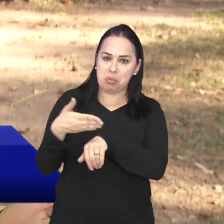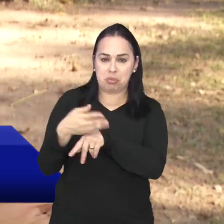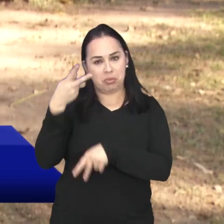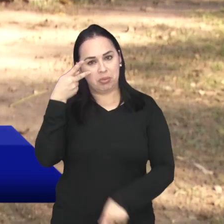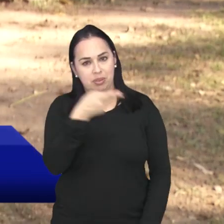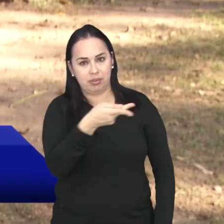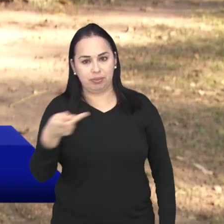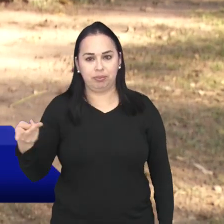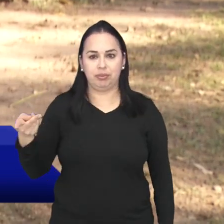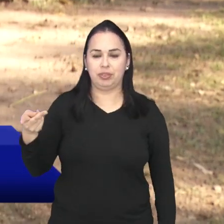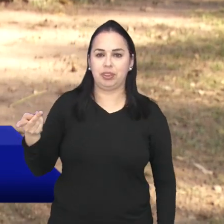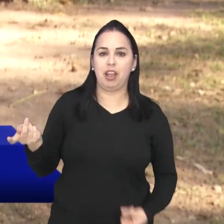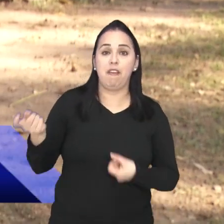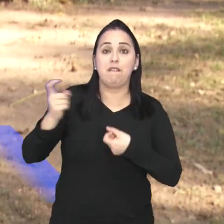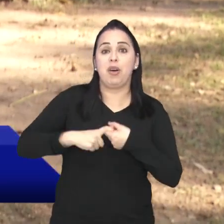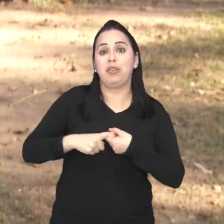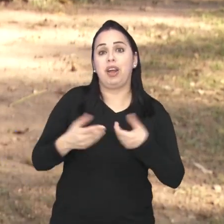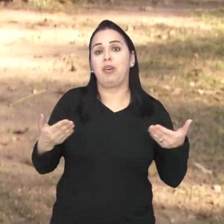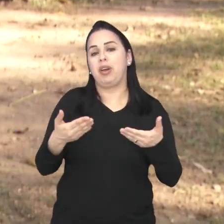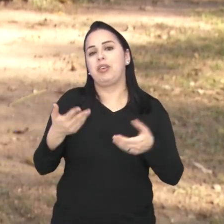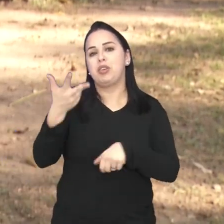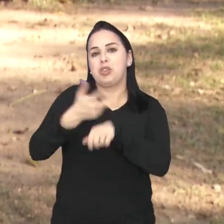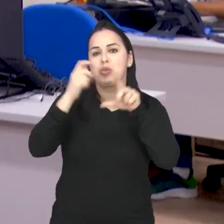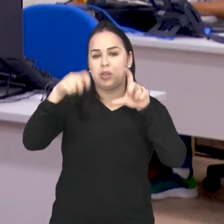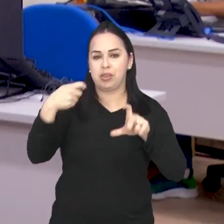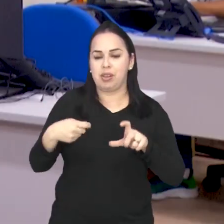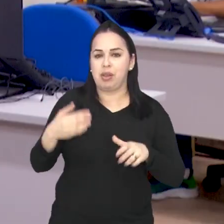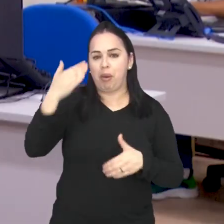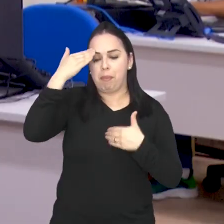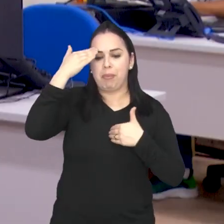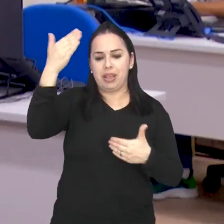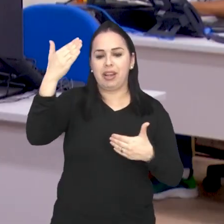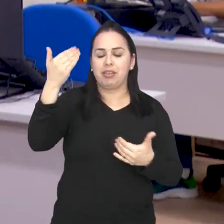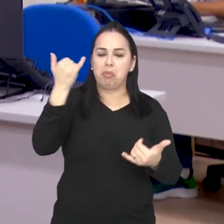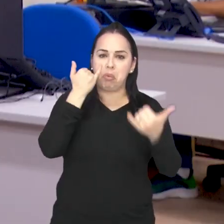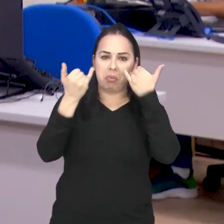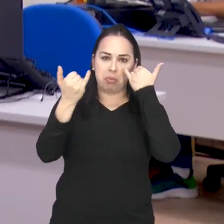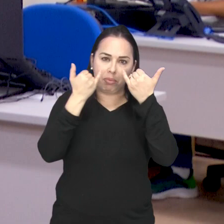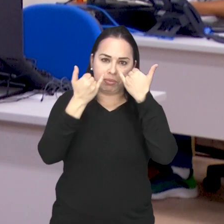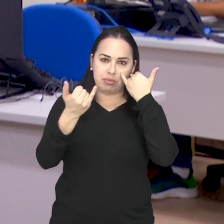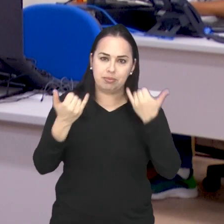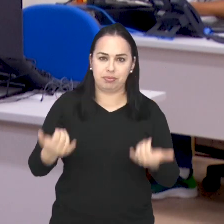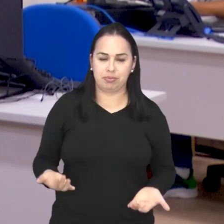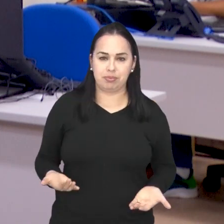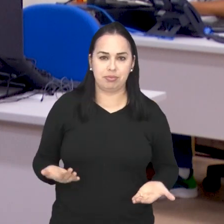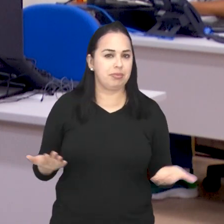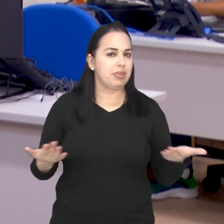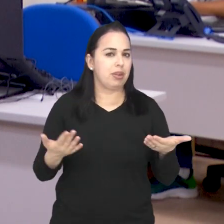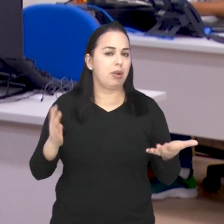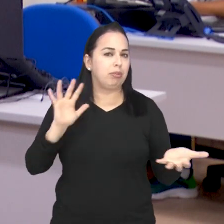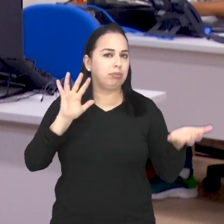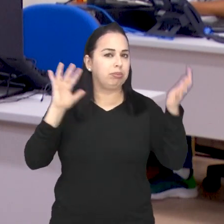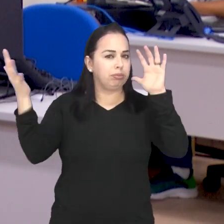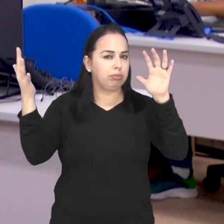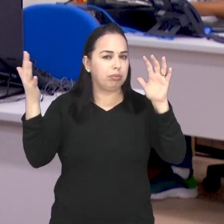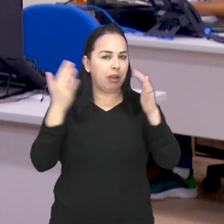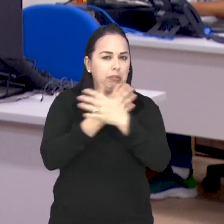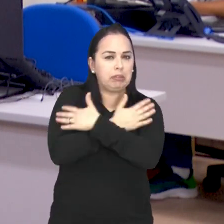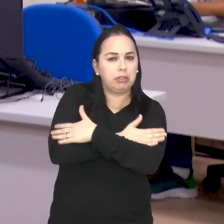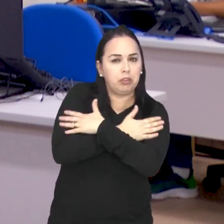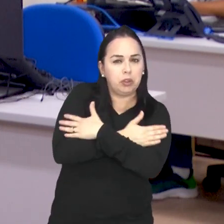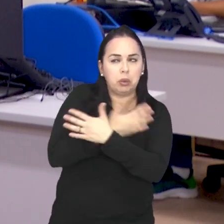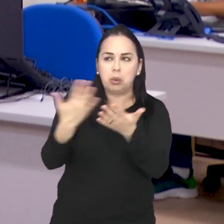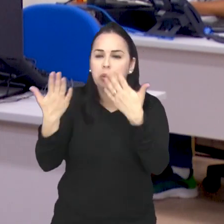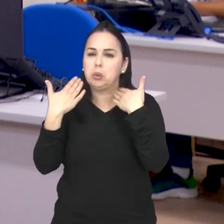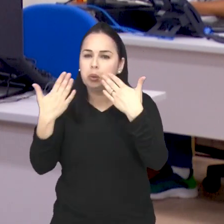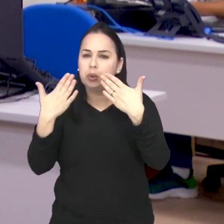a visitação do público em geral. Voltamos ao estúdio. Muito obrigado, Francine, pelas informações. E vamos falar do tempo?